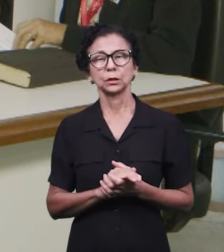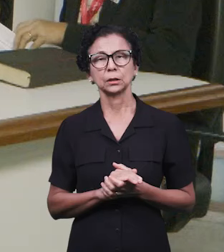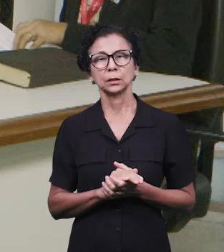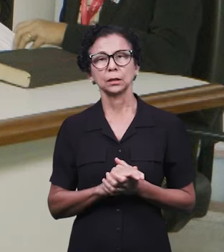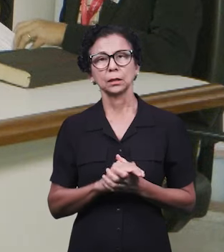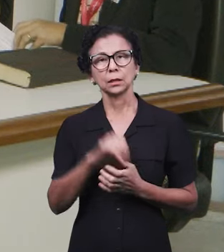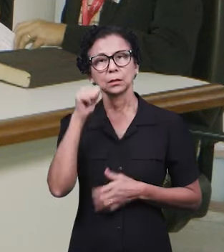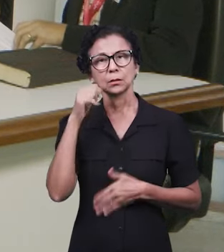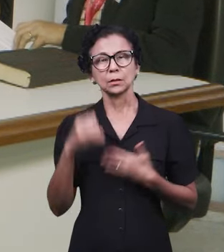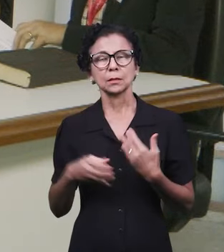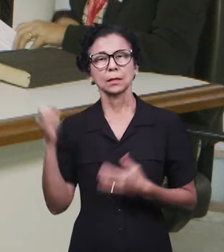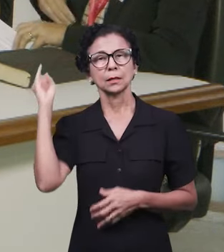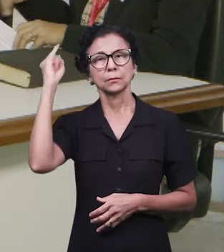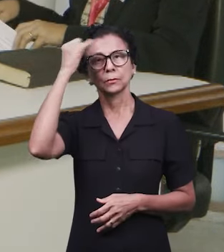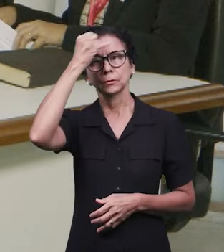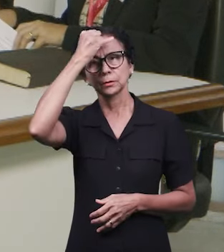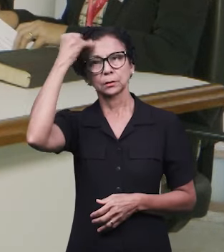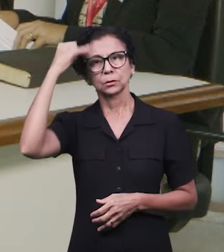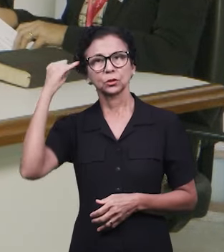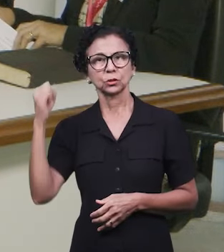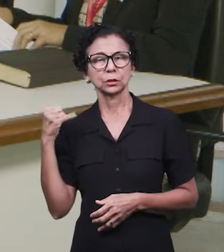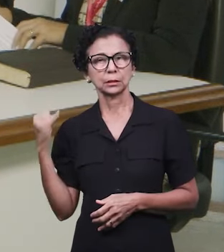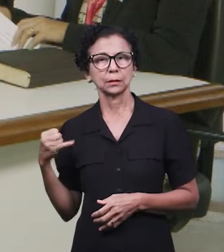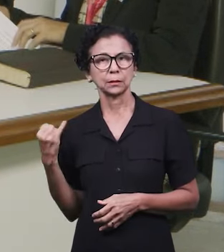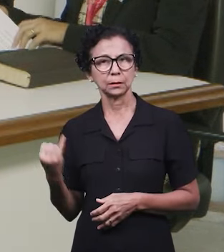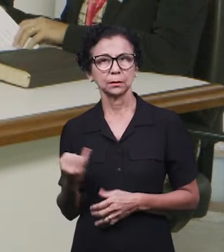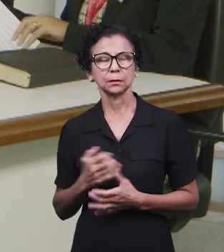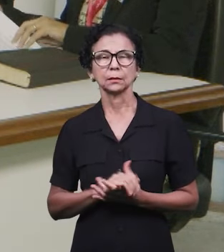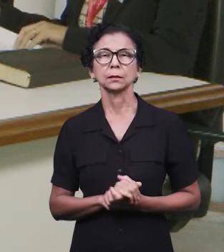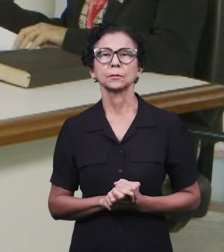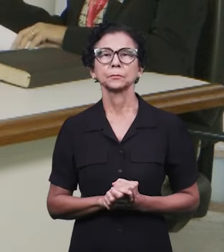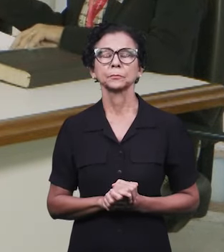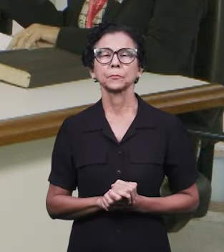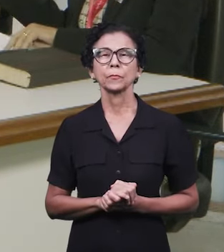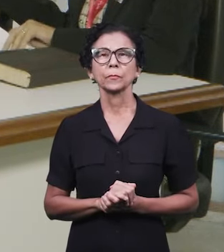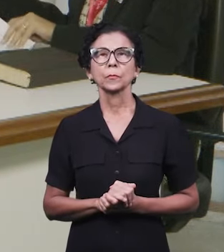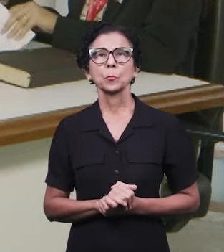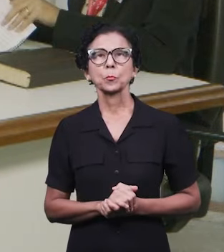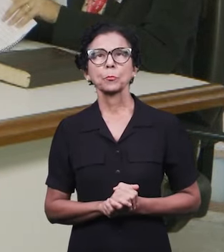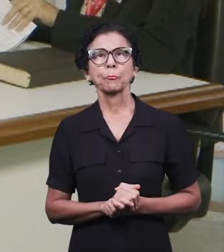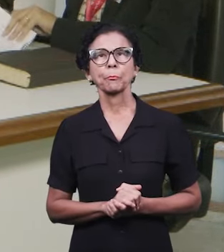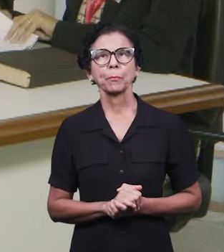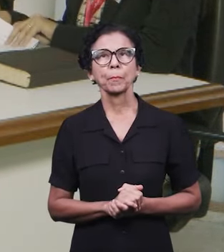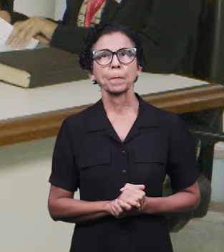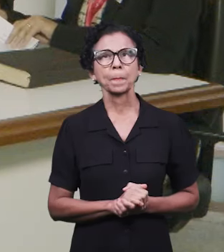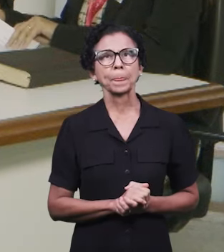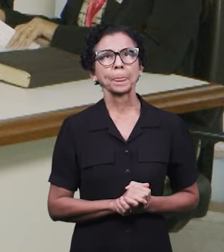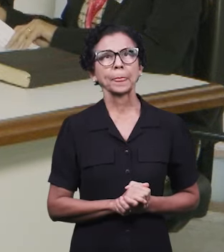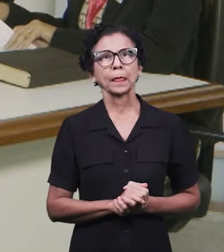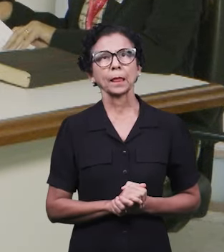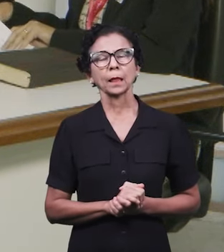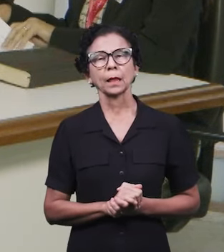um comportamento diferenciado. Você poderia nos falar, Janaína, sobre a forma de abordagem a ser utilizada